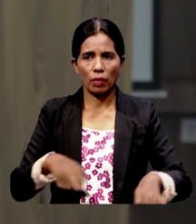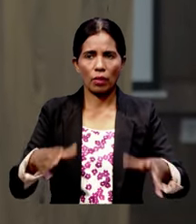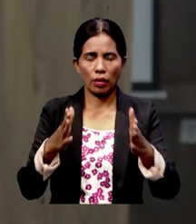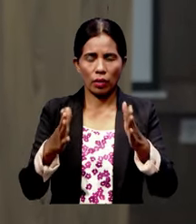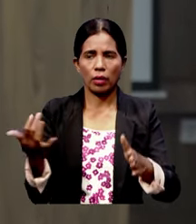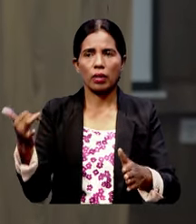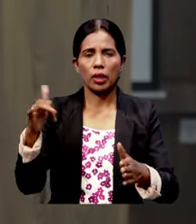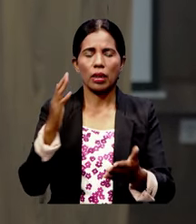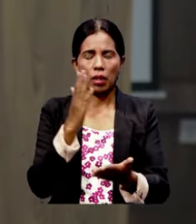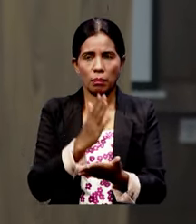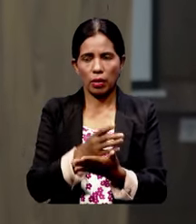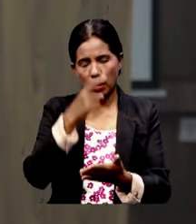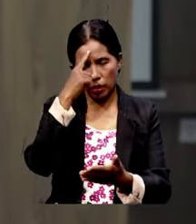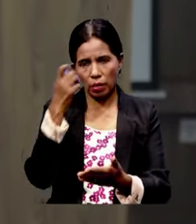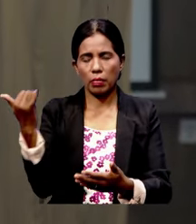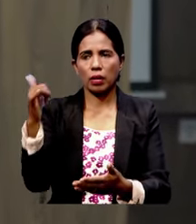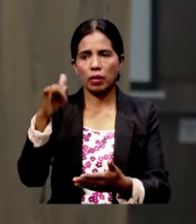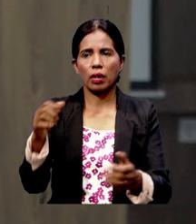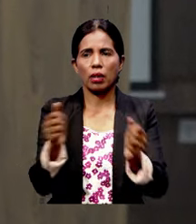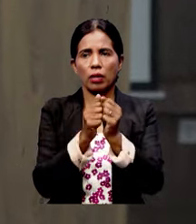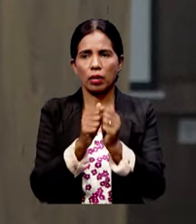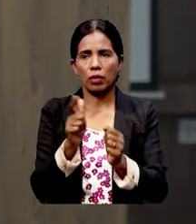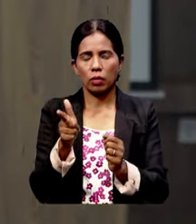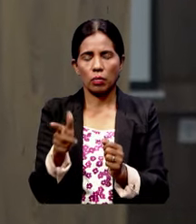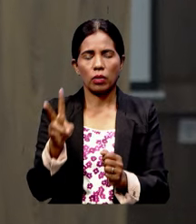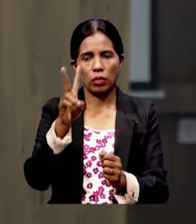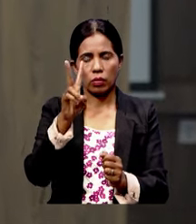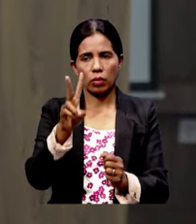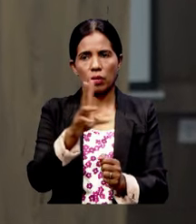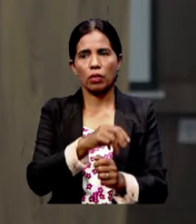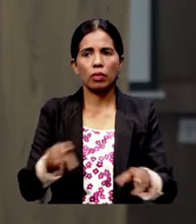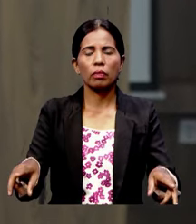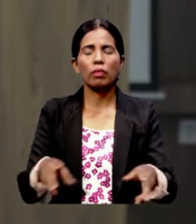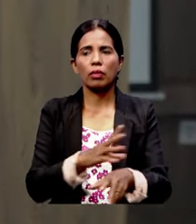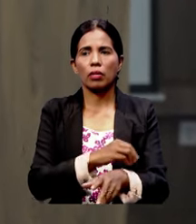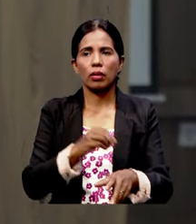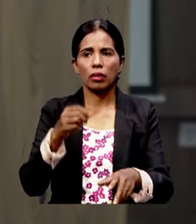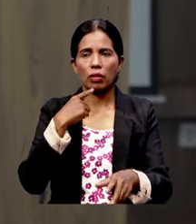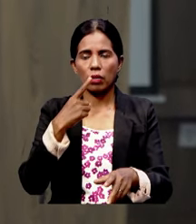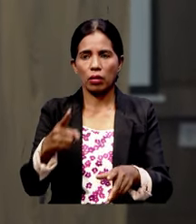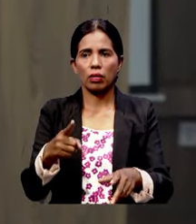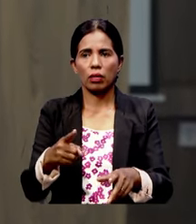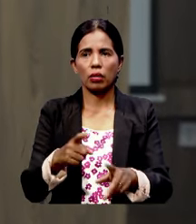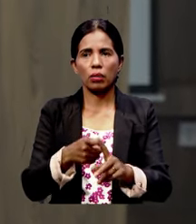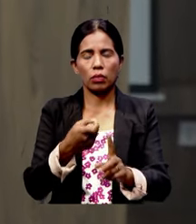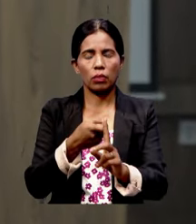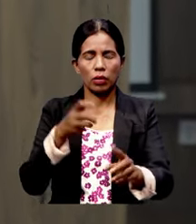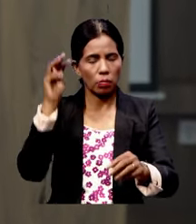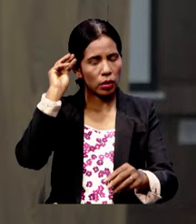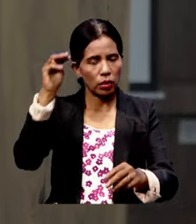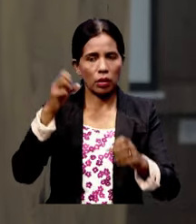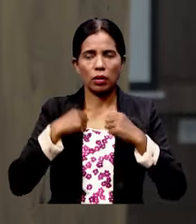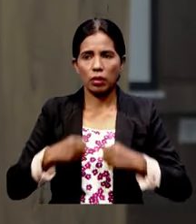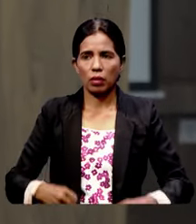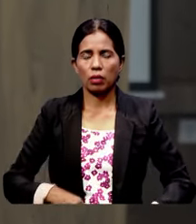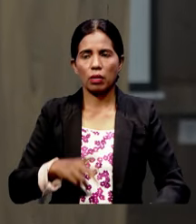será nesse para tamba Sira amuto 22 pessoas o funcionário regular neve ma contrato se Ministério da Saúde mos da 3 pessoas